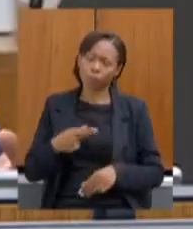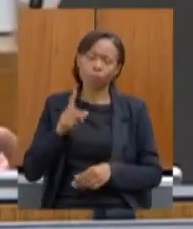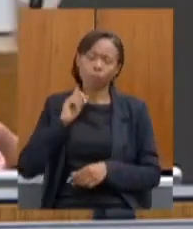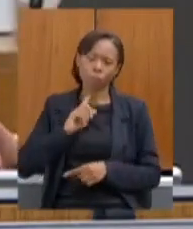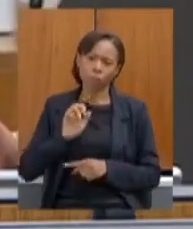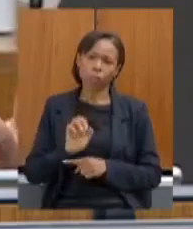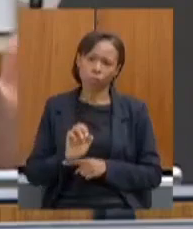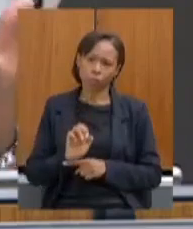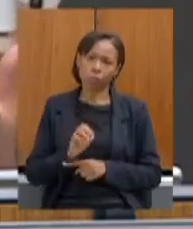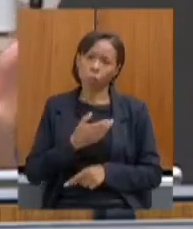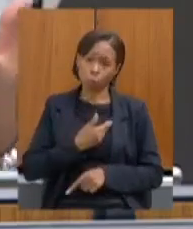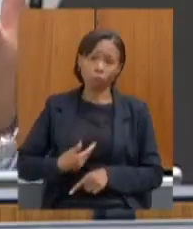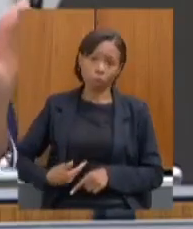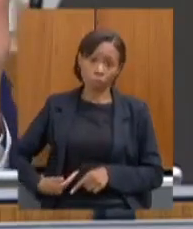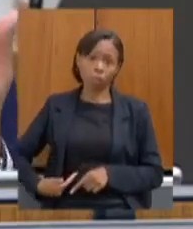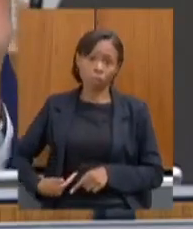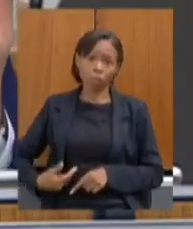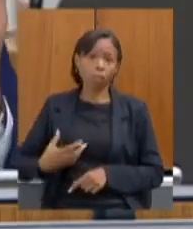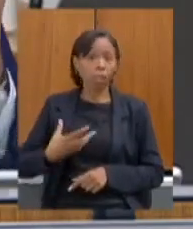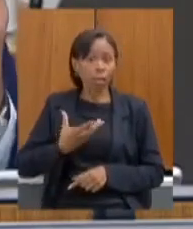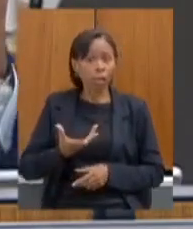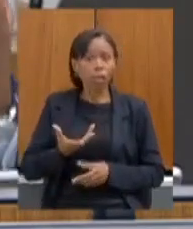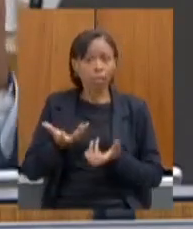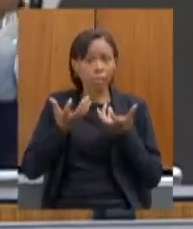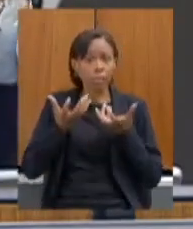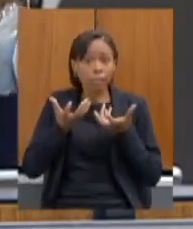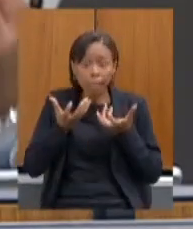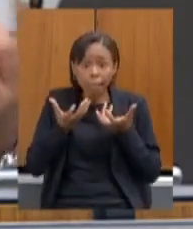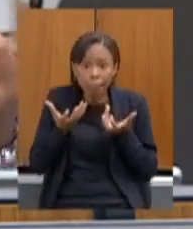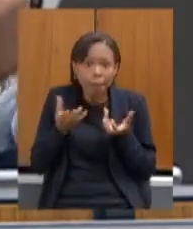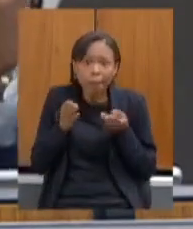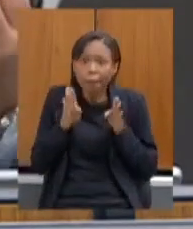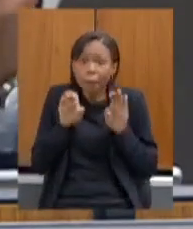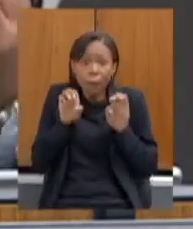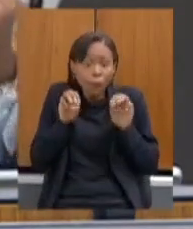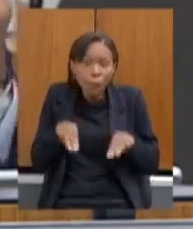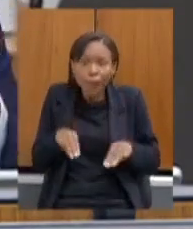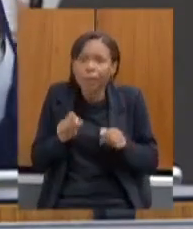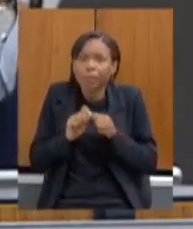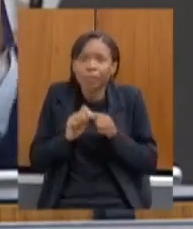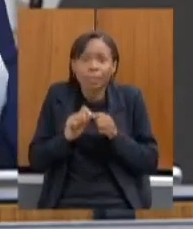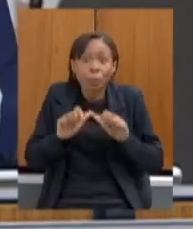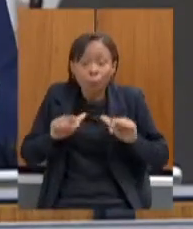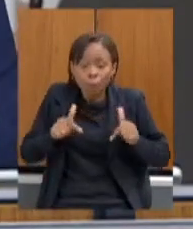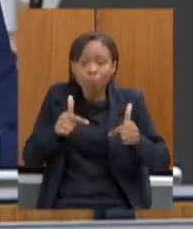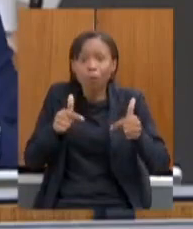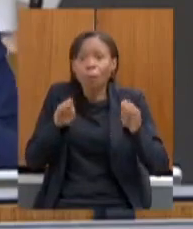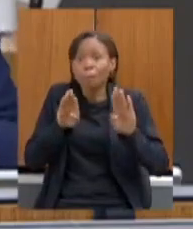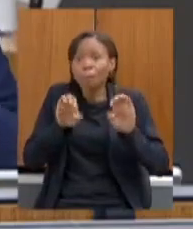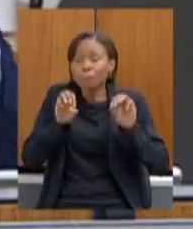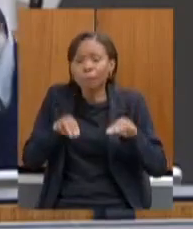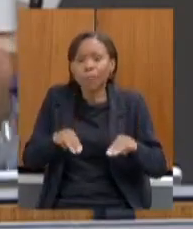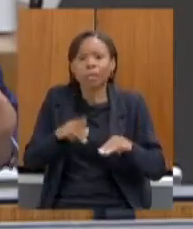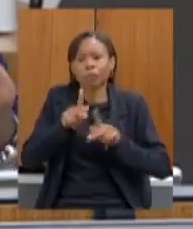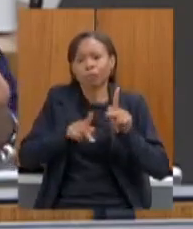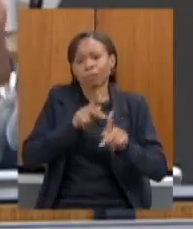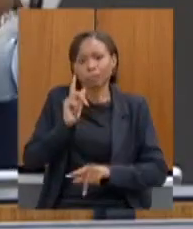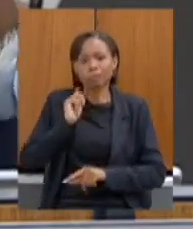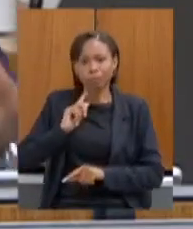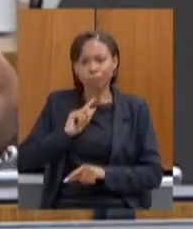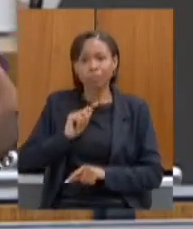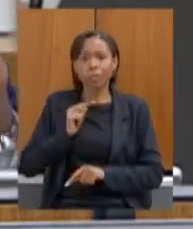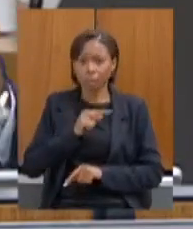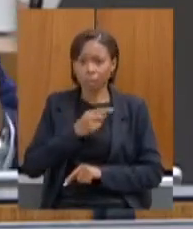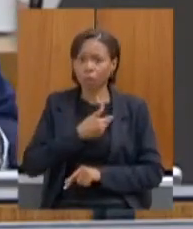intenções, este é um governo que quer fazer o bem, o governador Romeu Zema, de forma muito clara, ele quer fazer o bem para o cidadão de Minas Gerais, e ele quer dialogar,